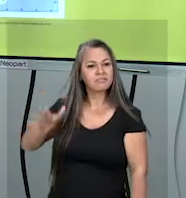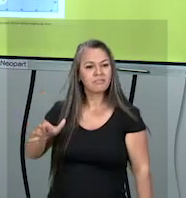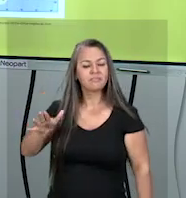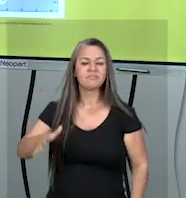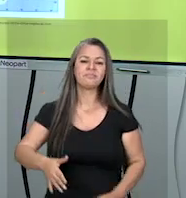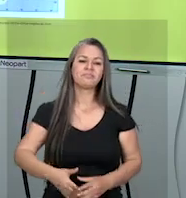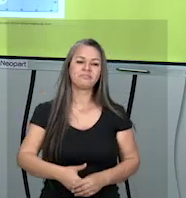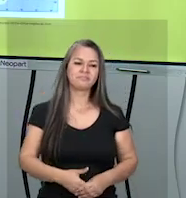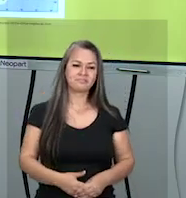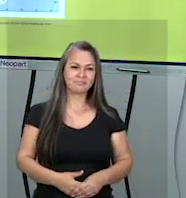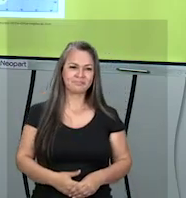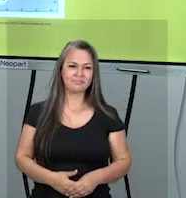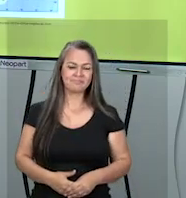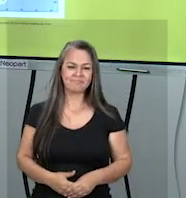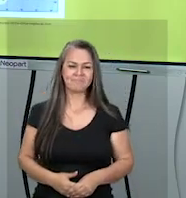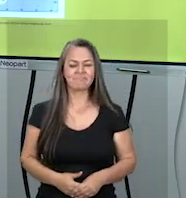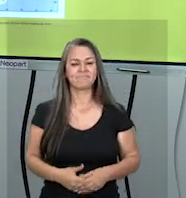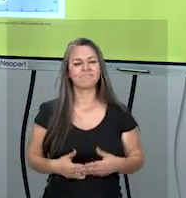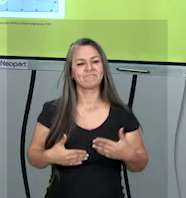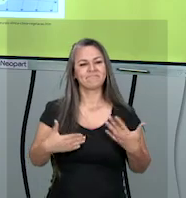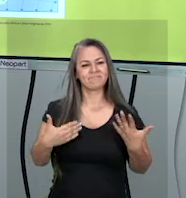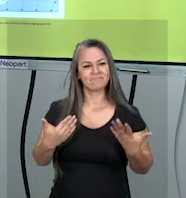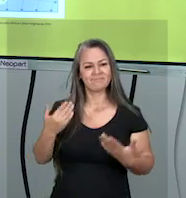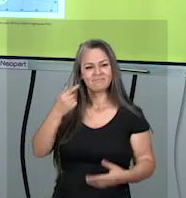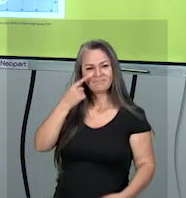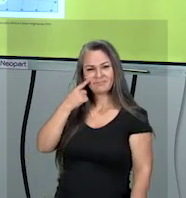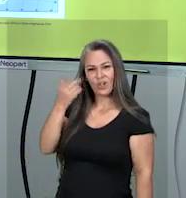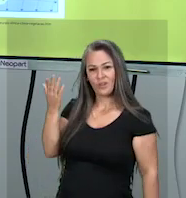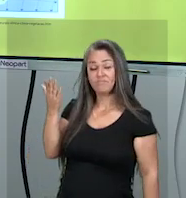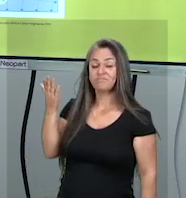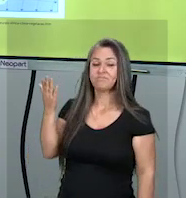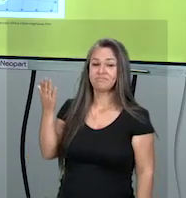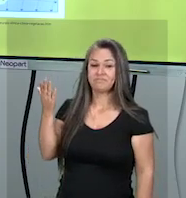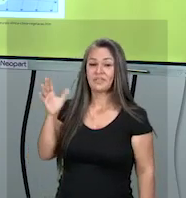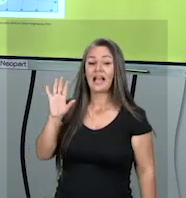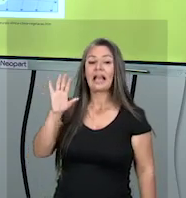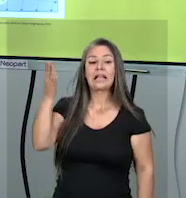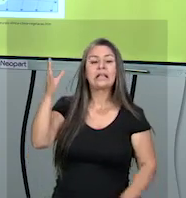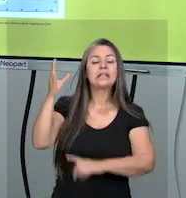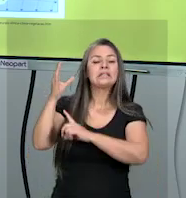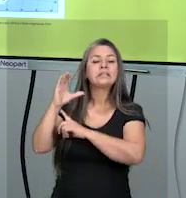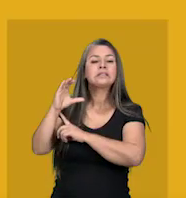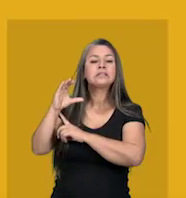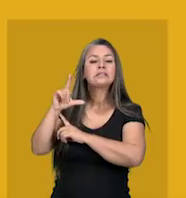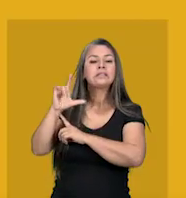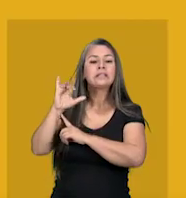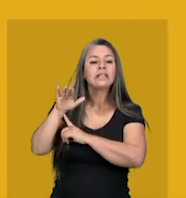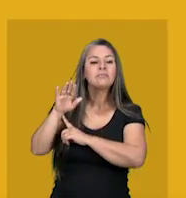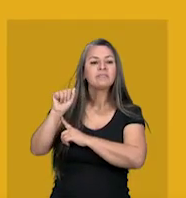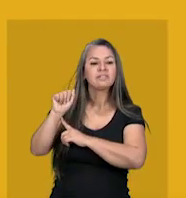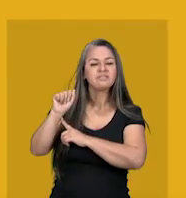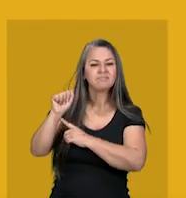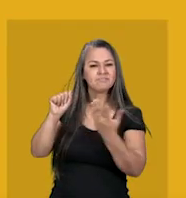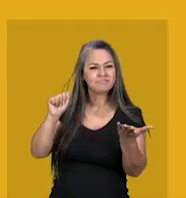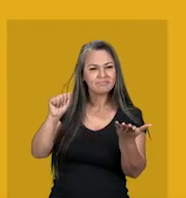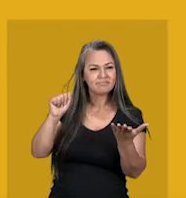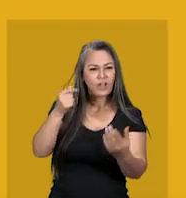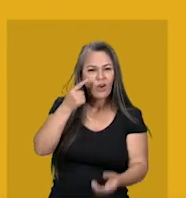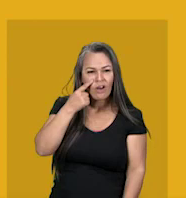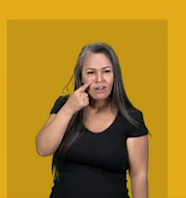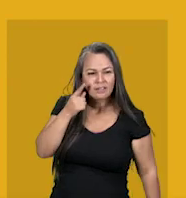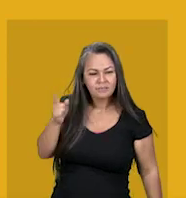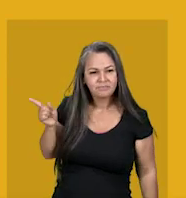Olha só. África, climas. Então aqui a gente já tem a questão climática, essa distribuição climática. Reparem no